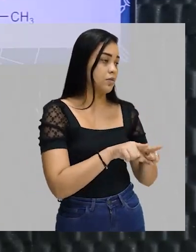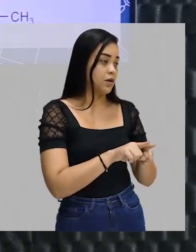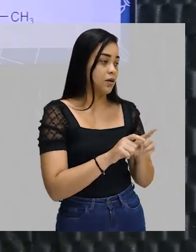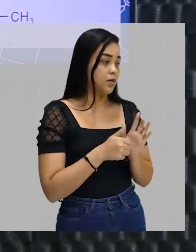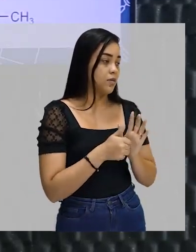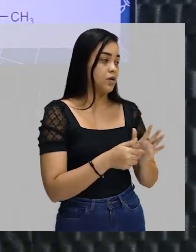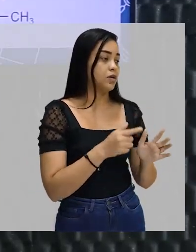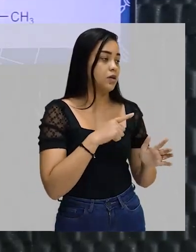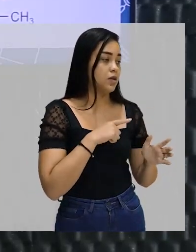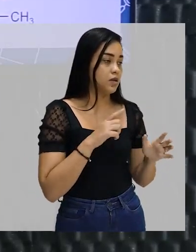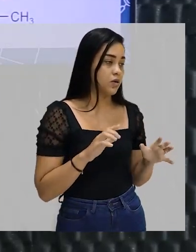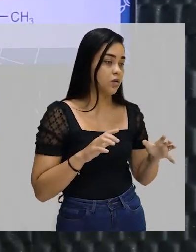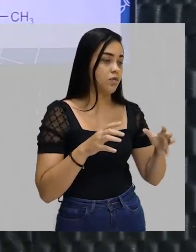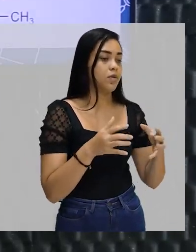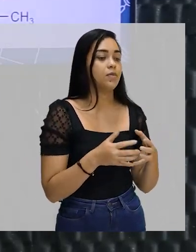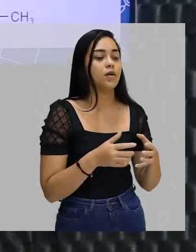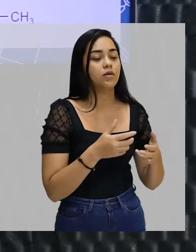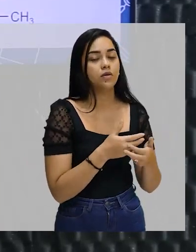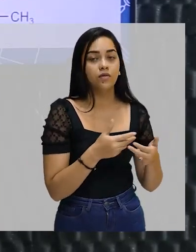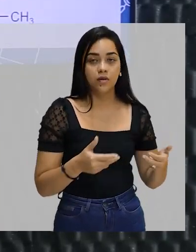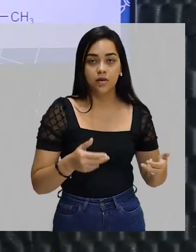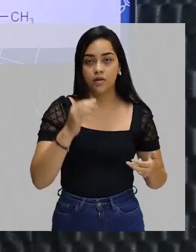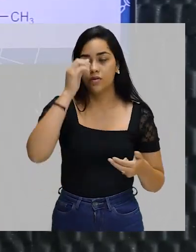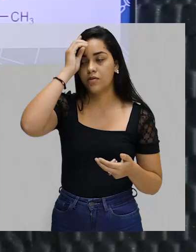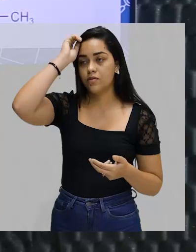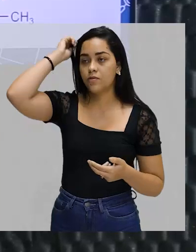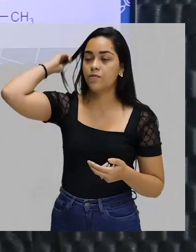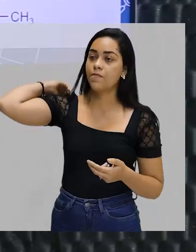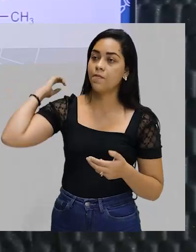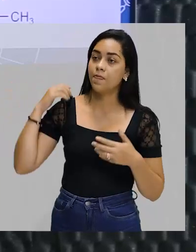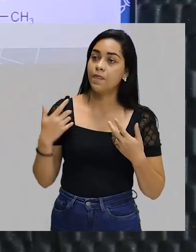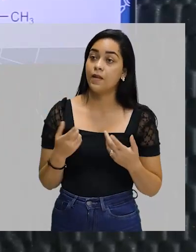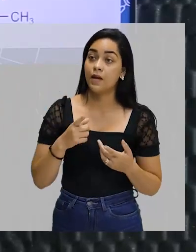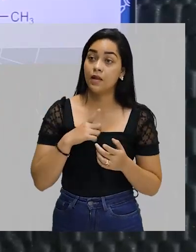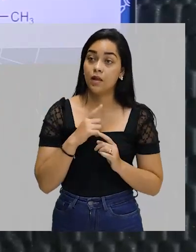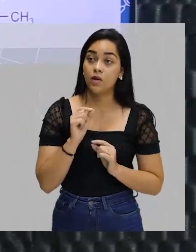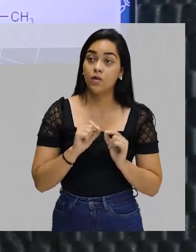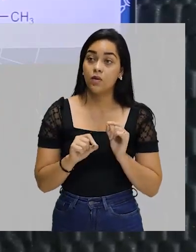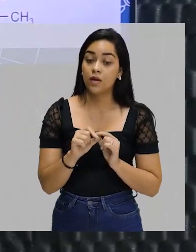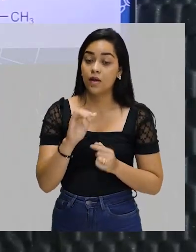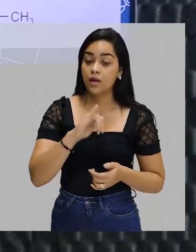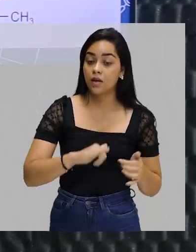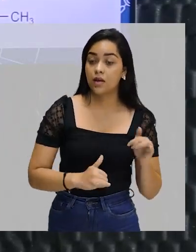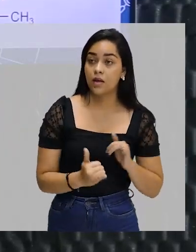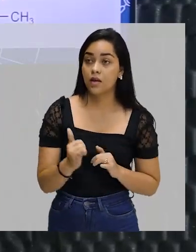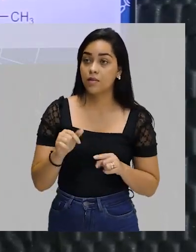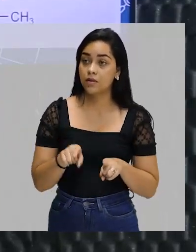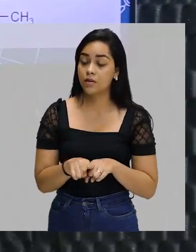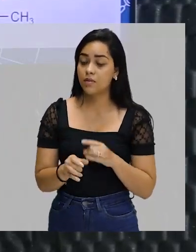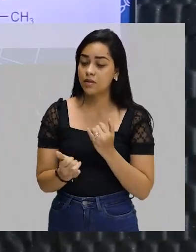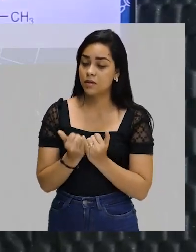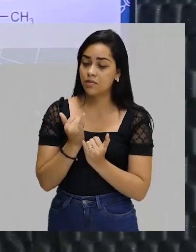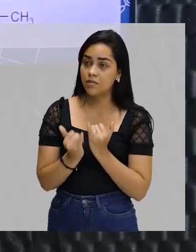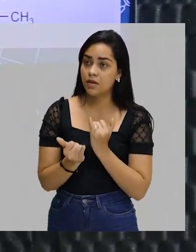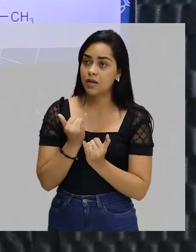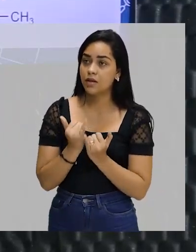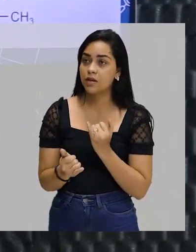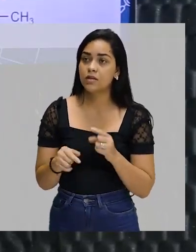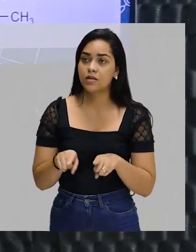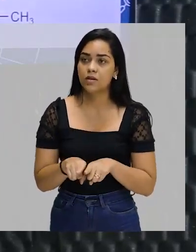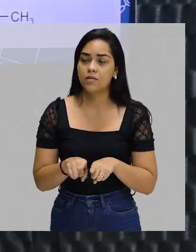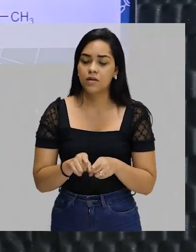ocorre esse agrupamento de compostos, né, com propriedades químicas semelhantes e